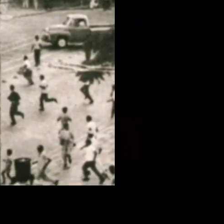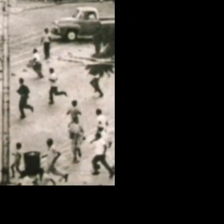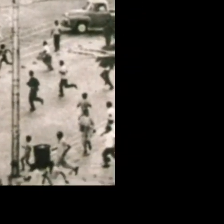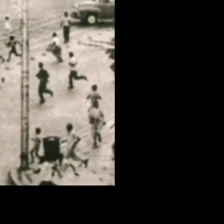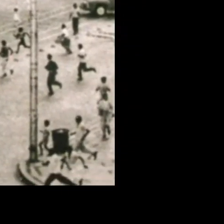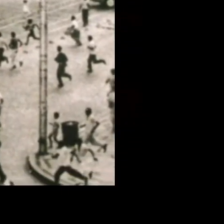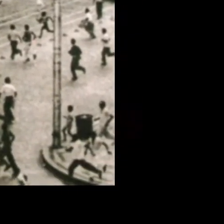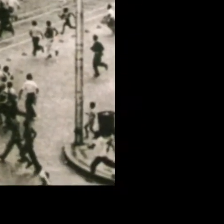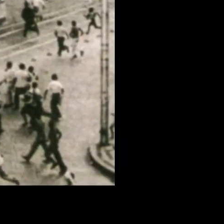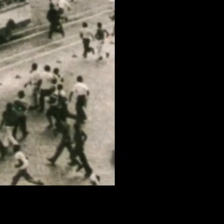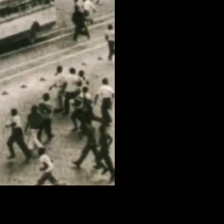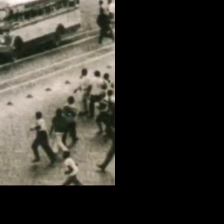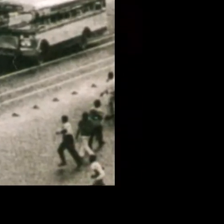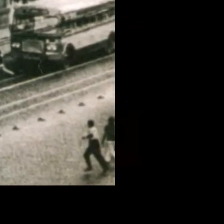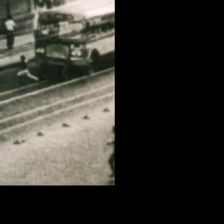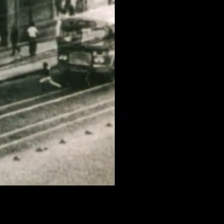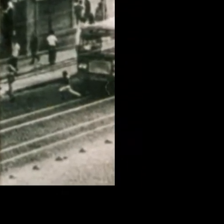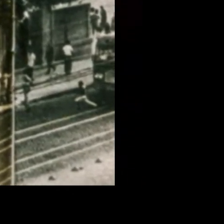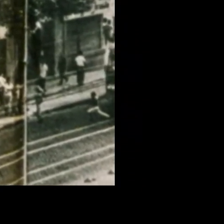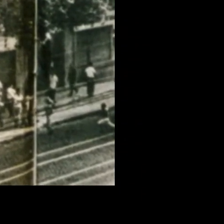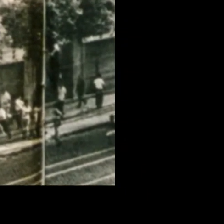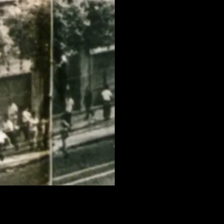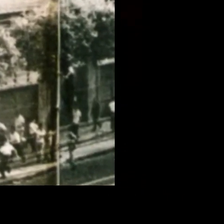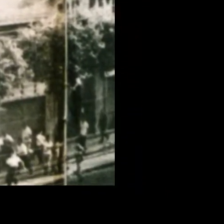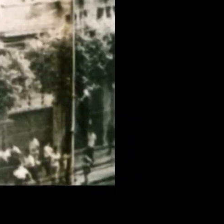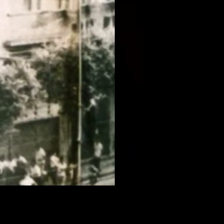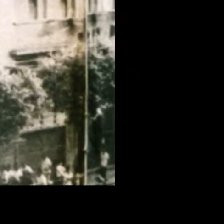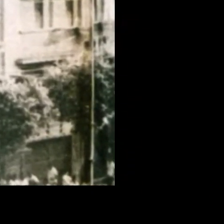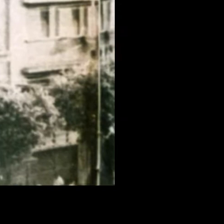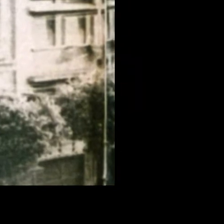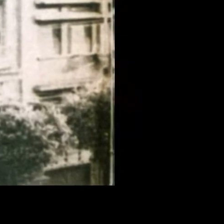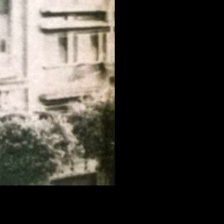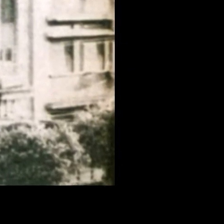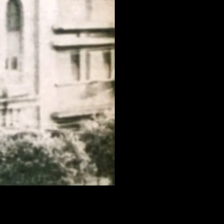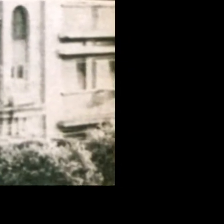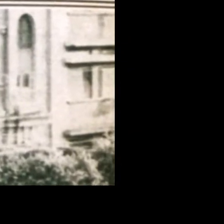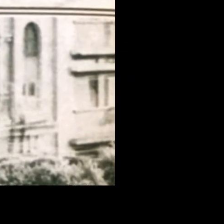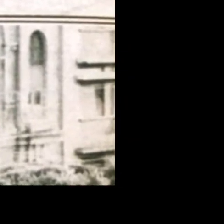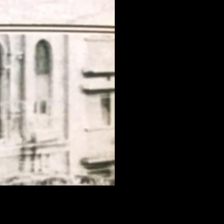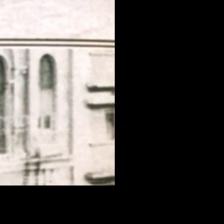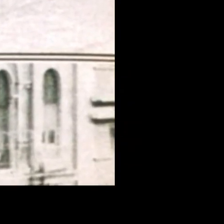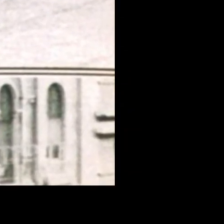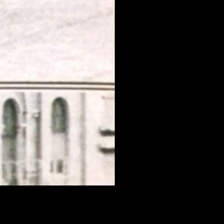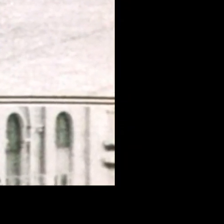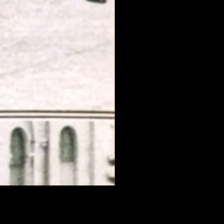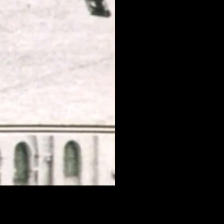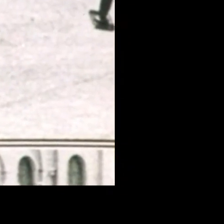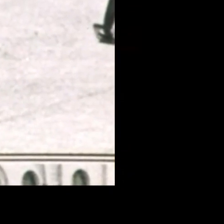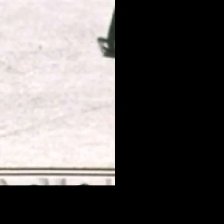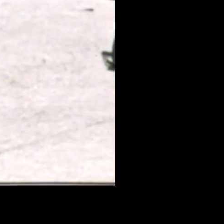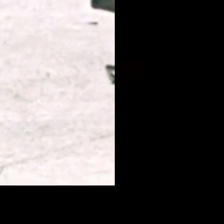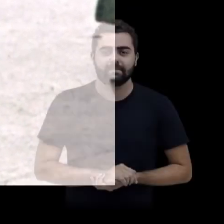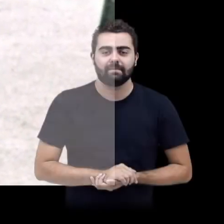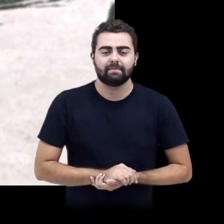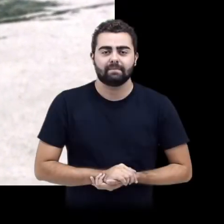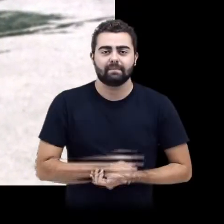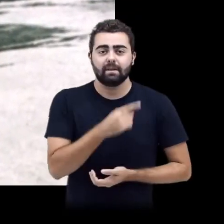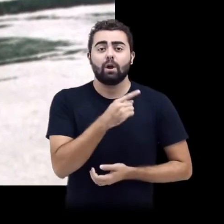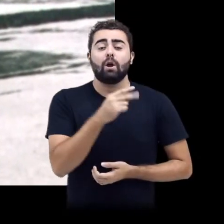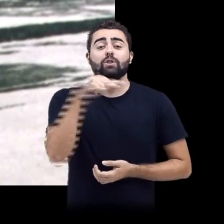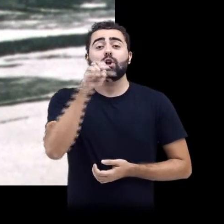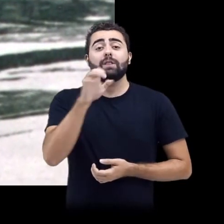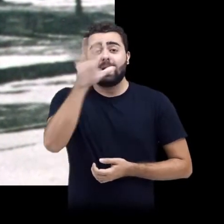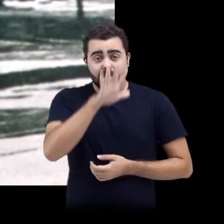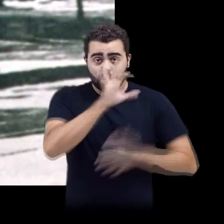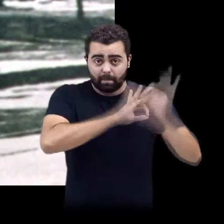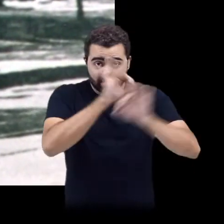militares. A manchete diz: a Operação Nordeste. Tudo estava pronto para a tomada de poder pelos comunistas,